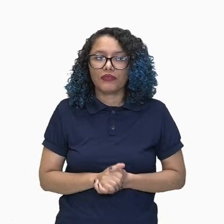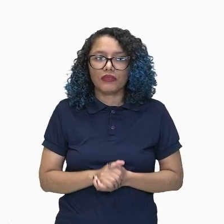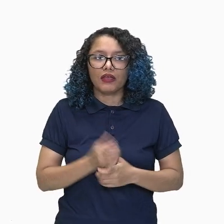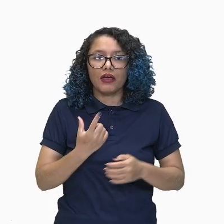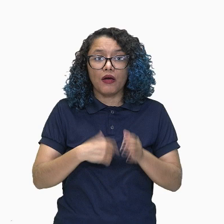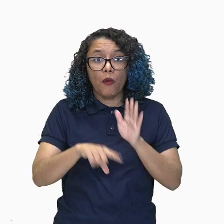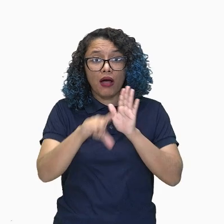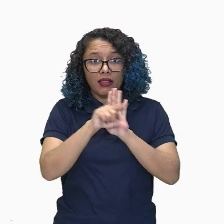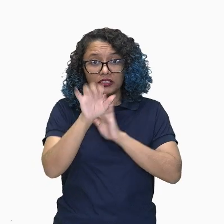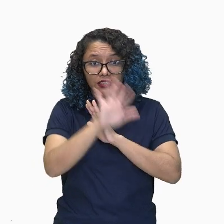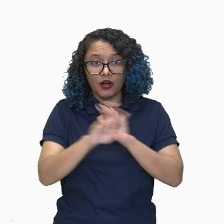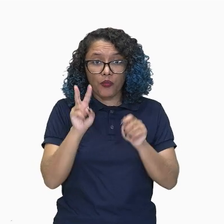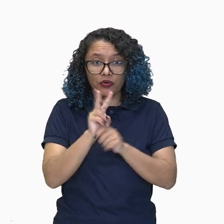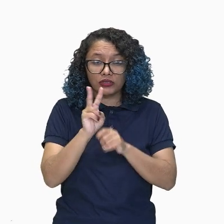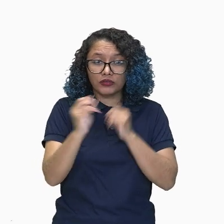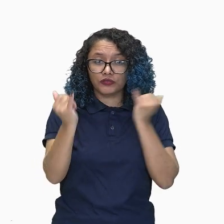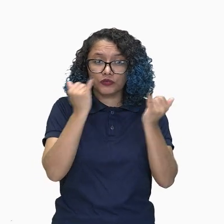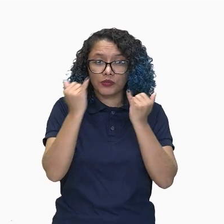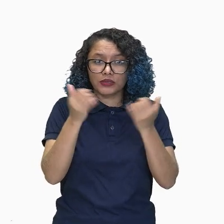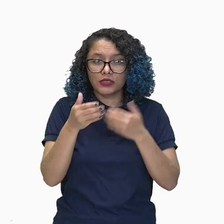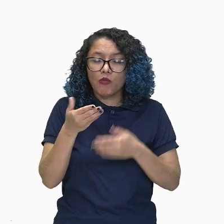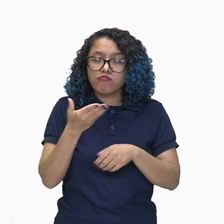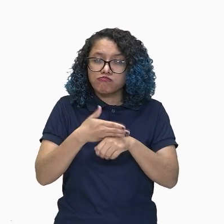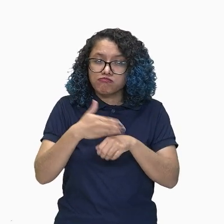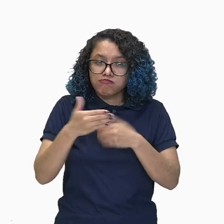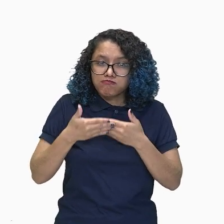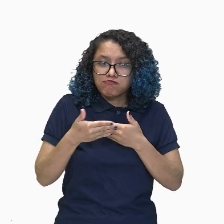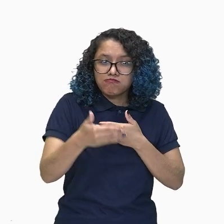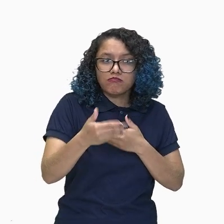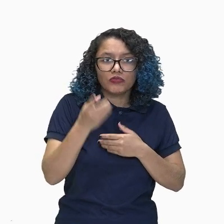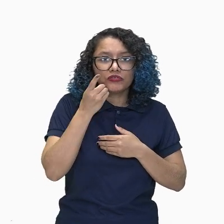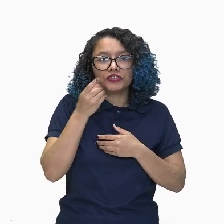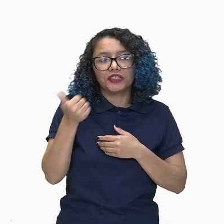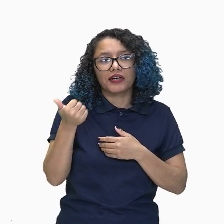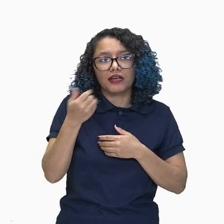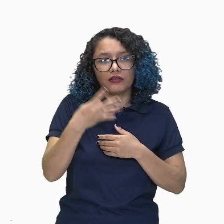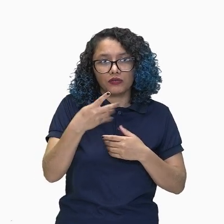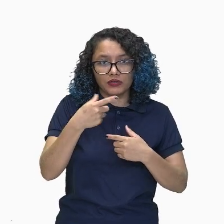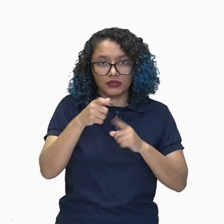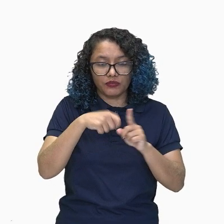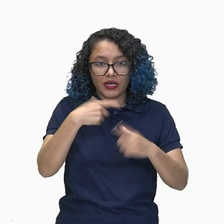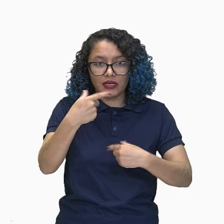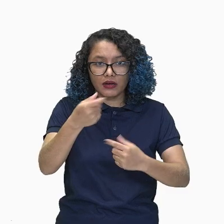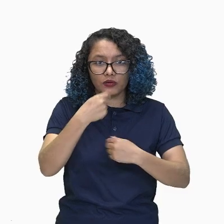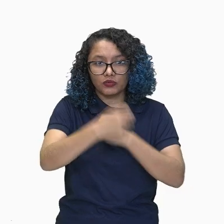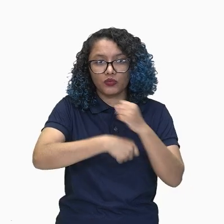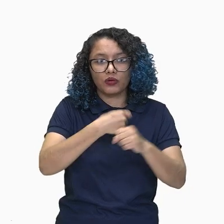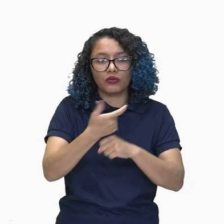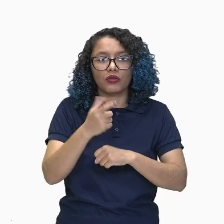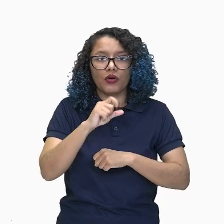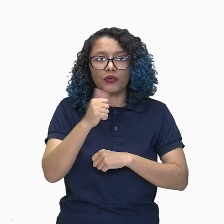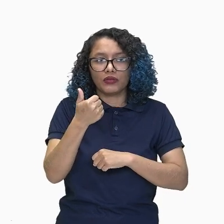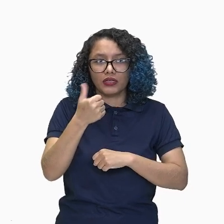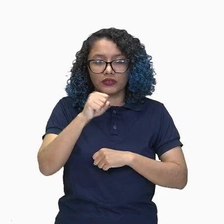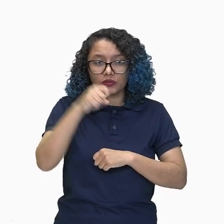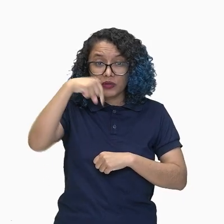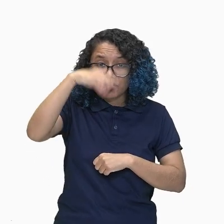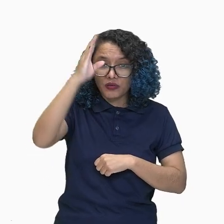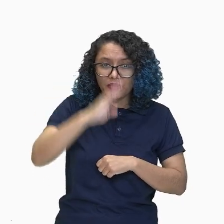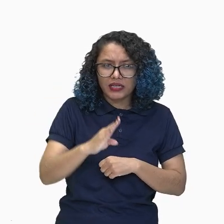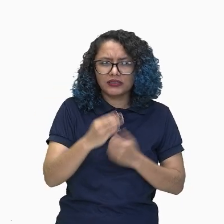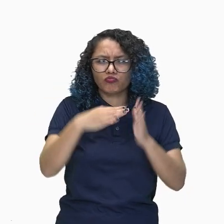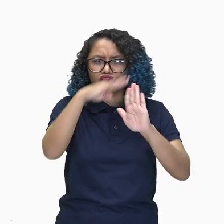de Dados entrou em vigor no Brasil em 14 de agosto de 2018, estabelecendo regras sobre